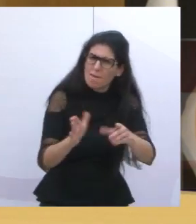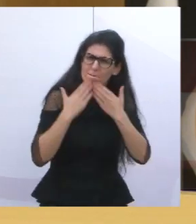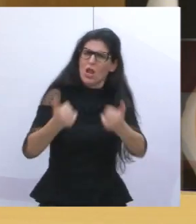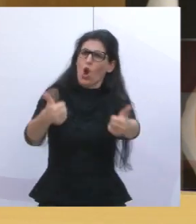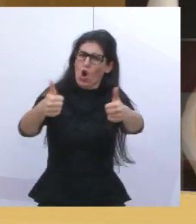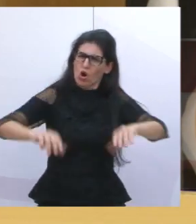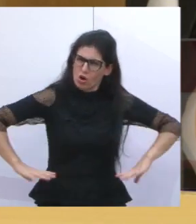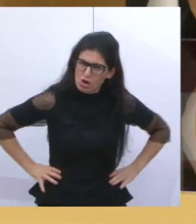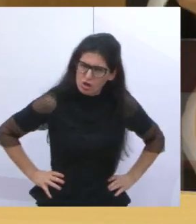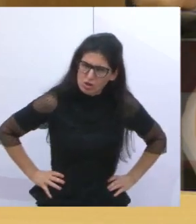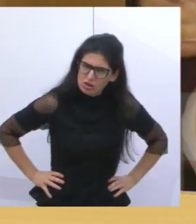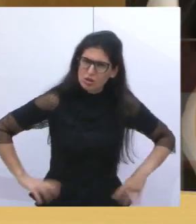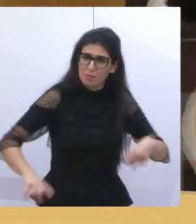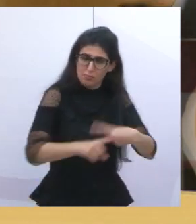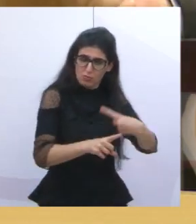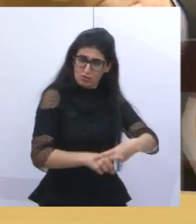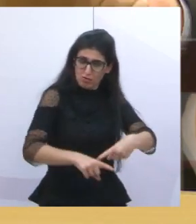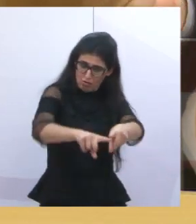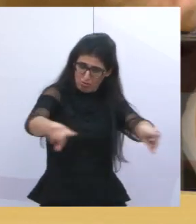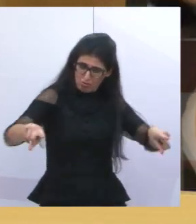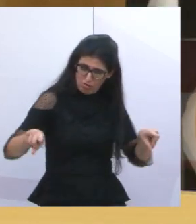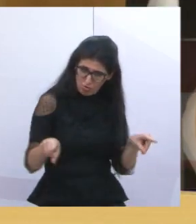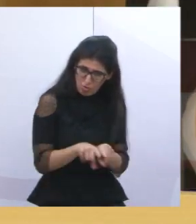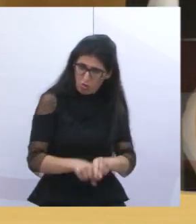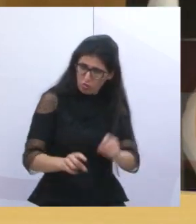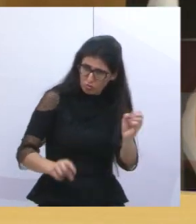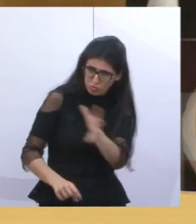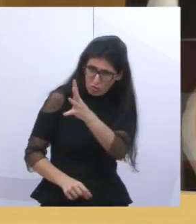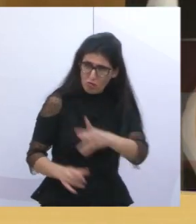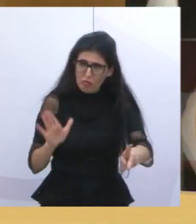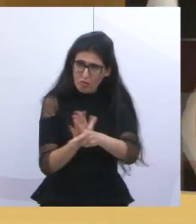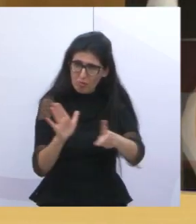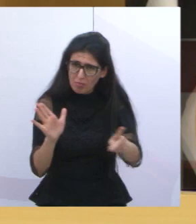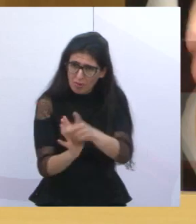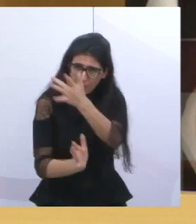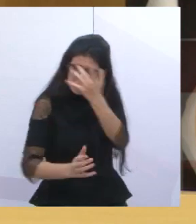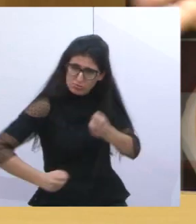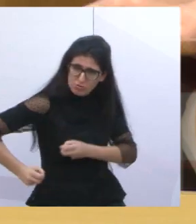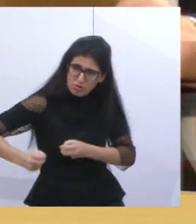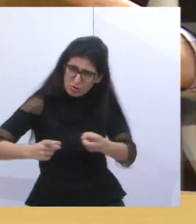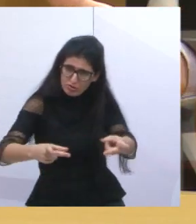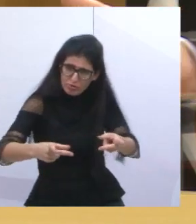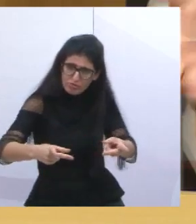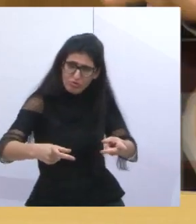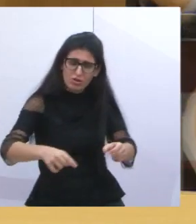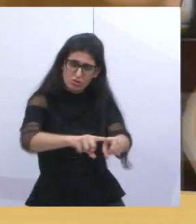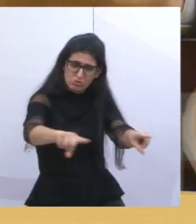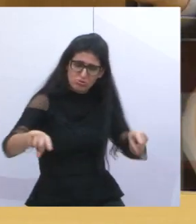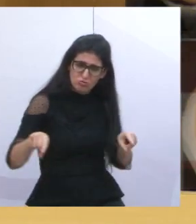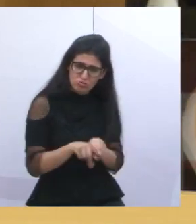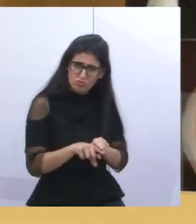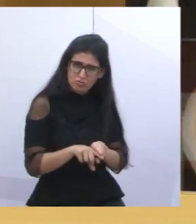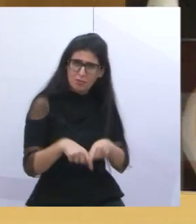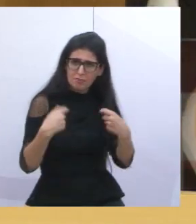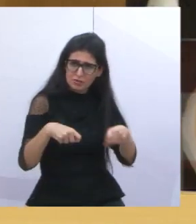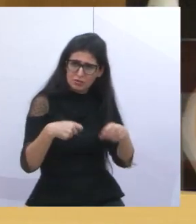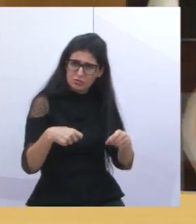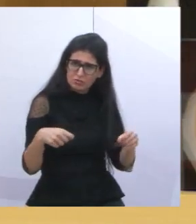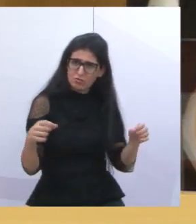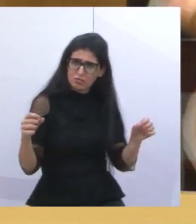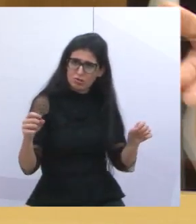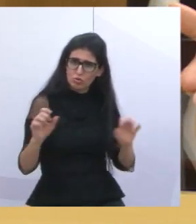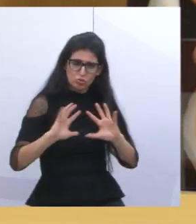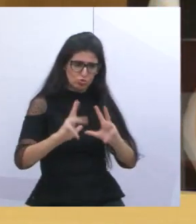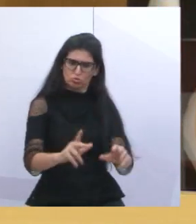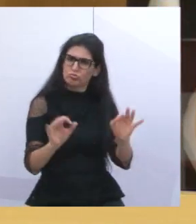porque quando se cria hoje loteamentos novos, o próprio loteador ele é obrigado a dar a estrutura pronta, né? Vocês sabem disso. Não precisamos mais